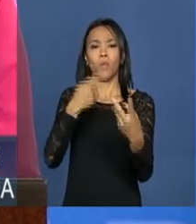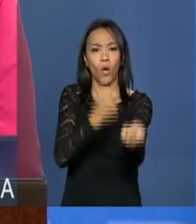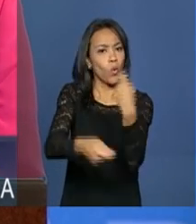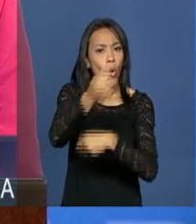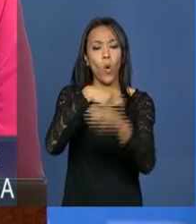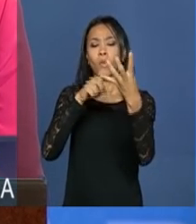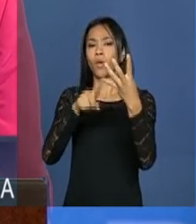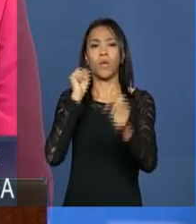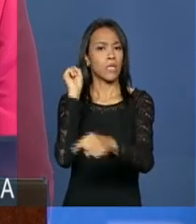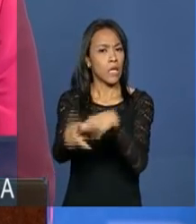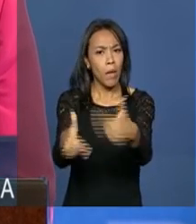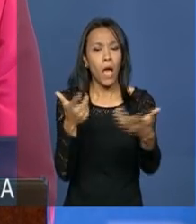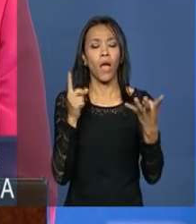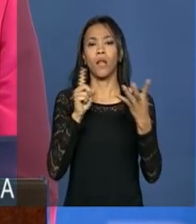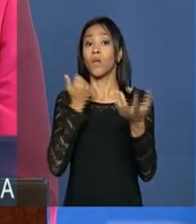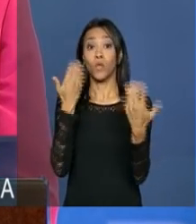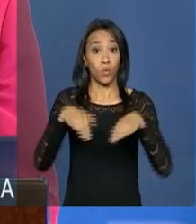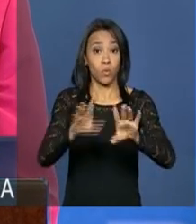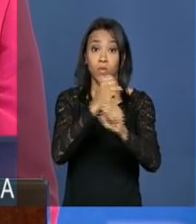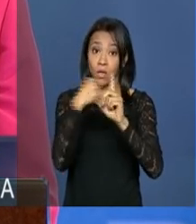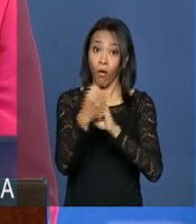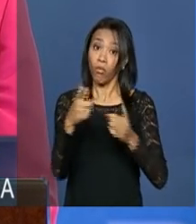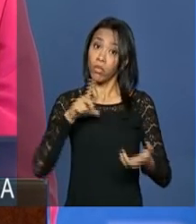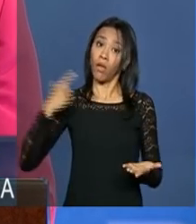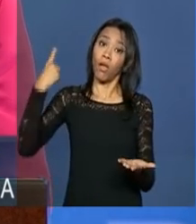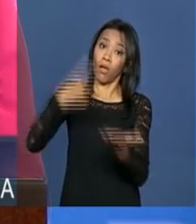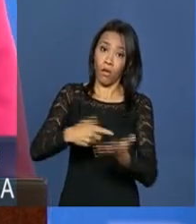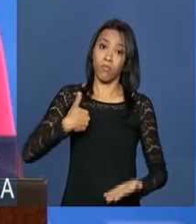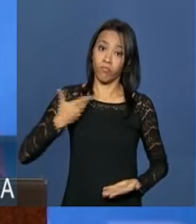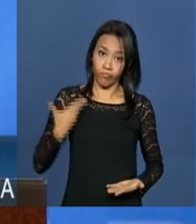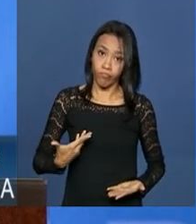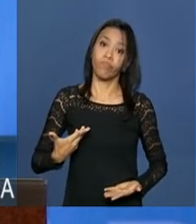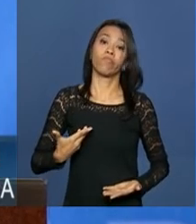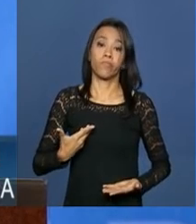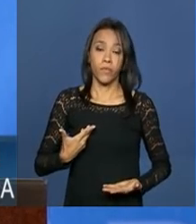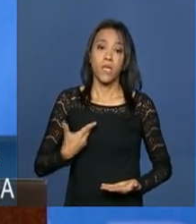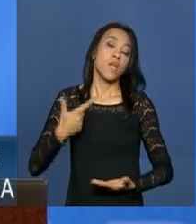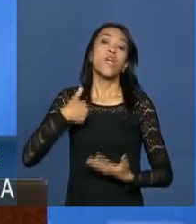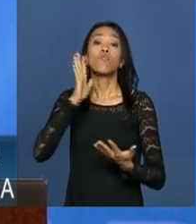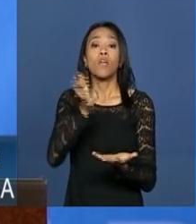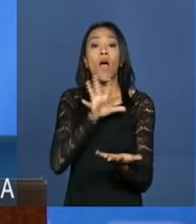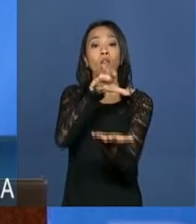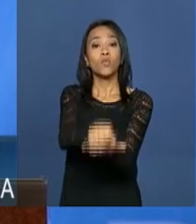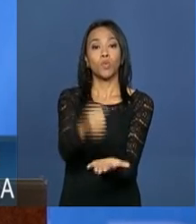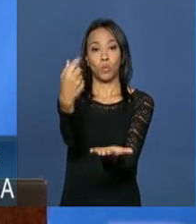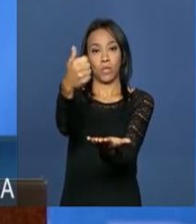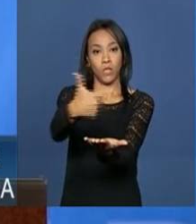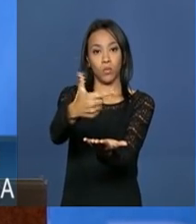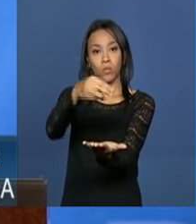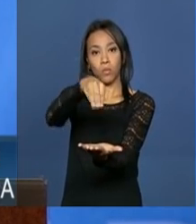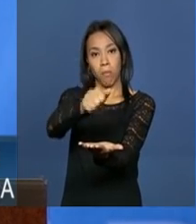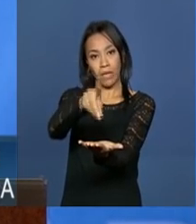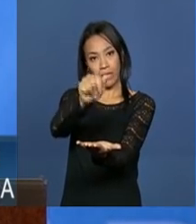a geração de empregos, com a inclusão social. Desde que assumiu o segundo mandato,